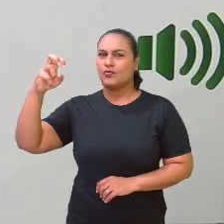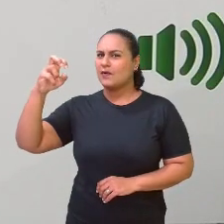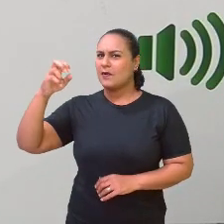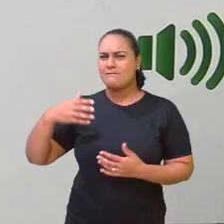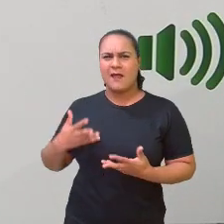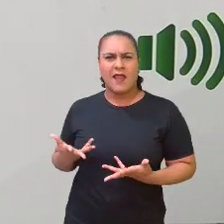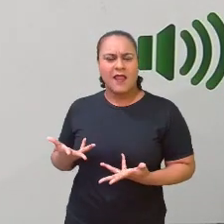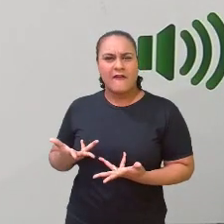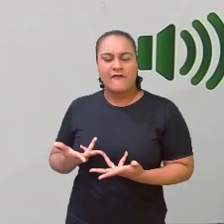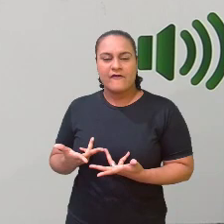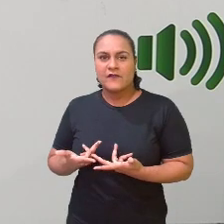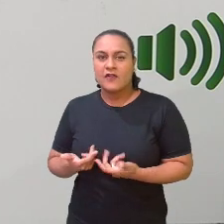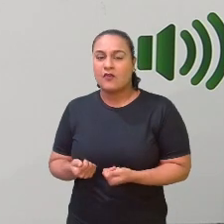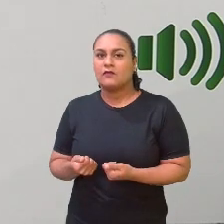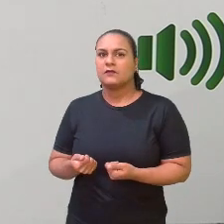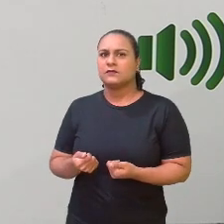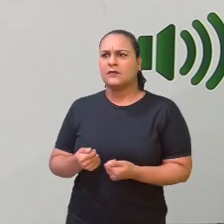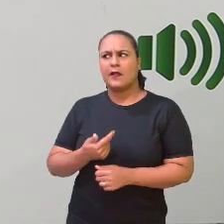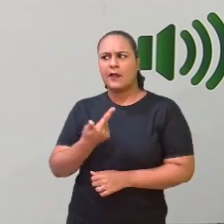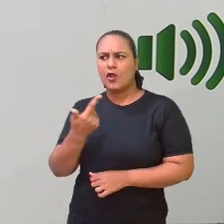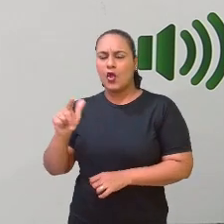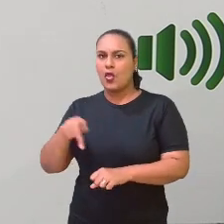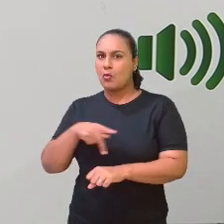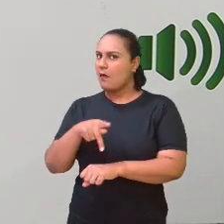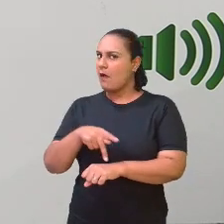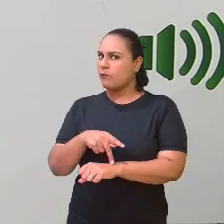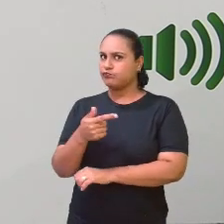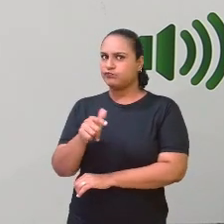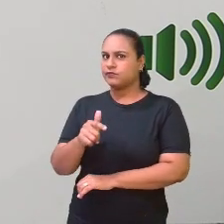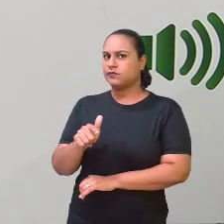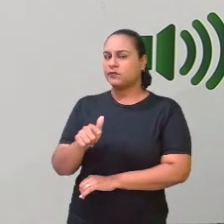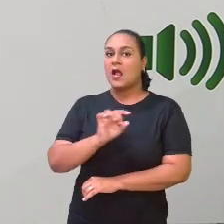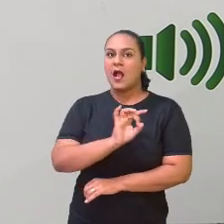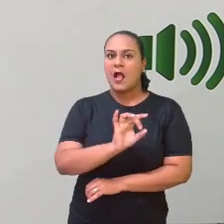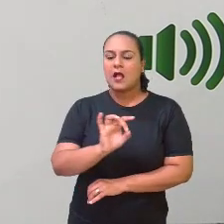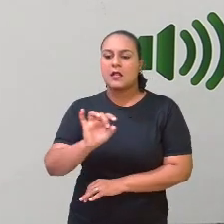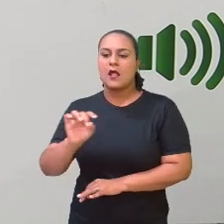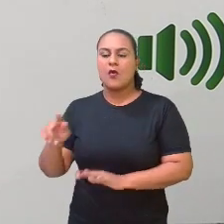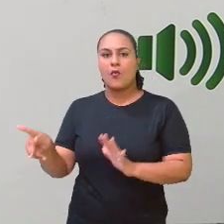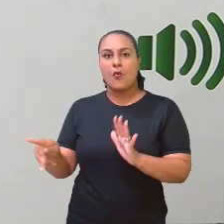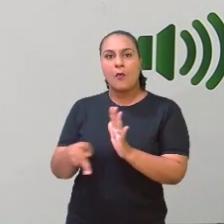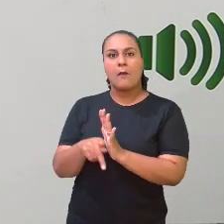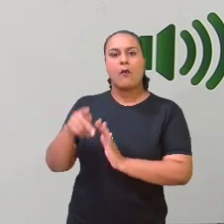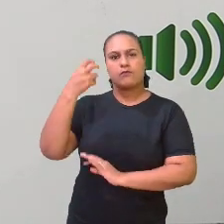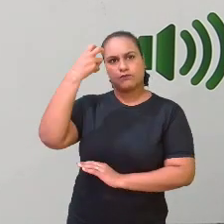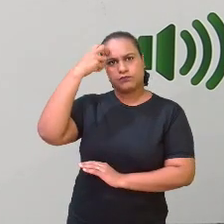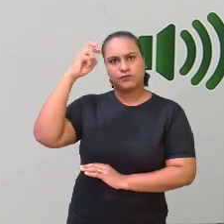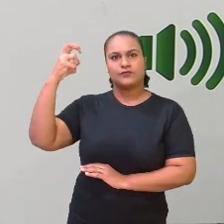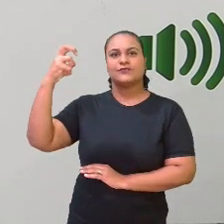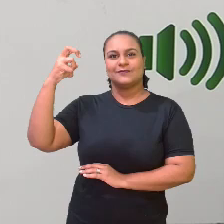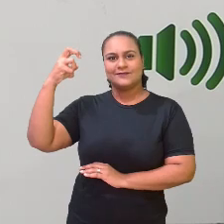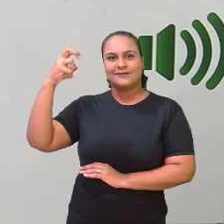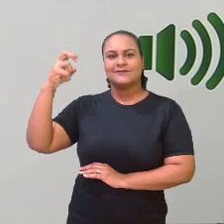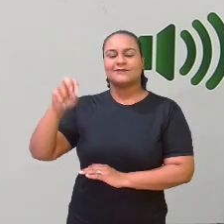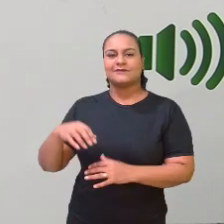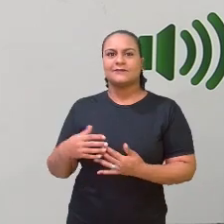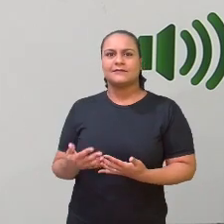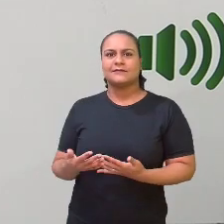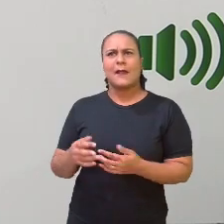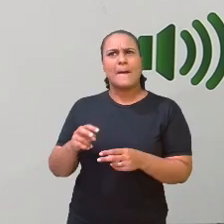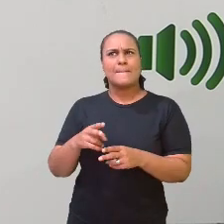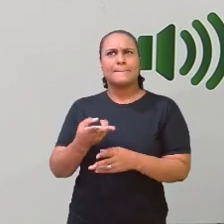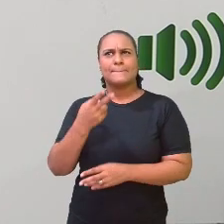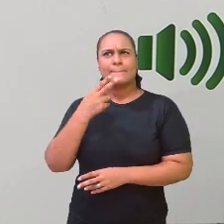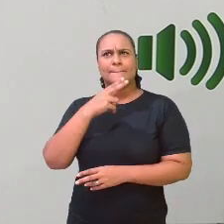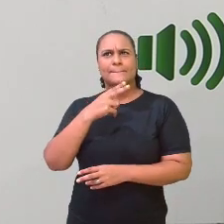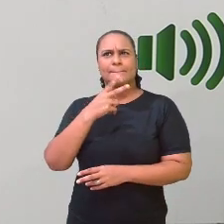enxerga em alguns outros lugares do mundo. Claro, cada lugar com sua riqueza, mas o nosso país, ele parece que concentra todas